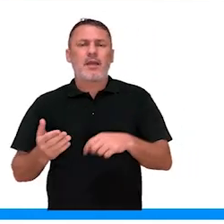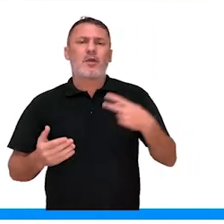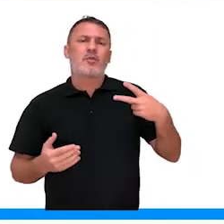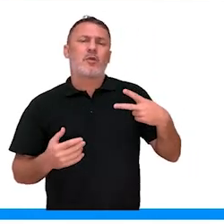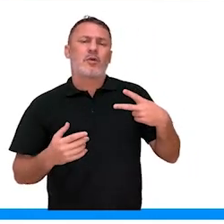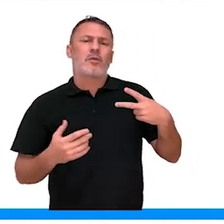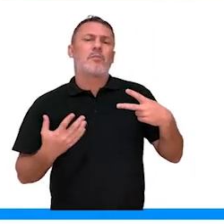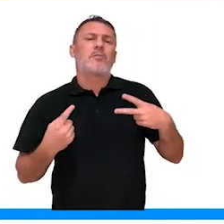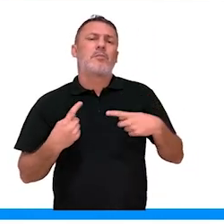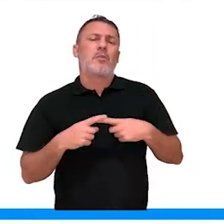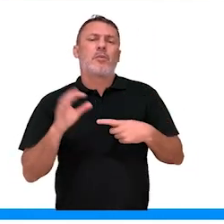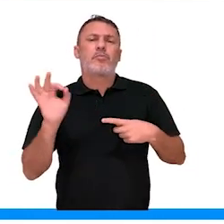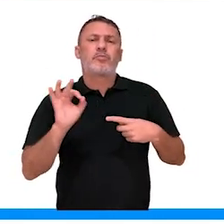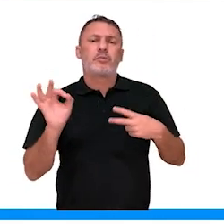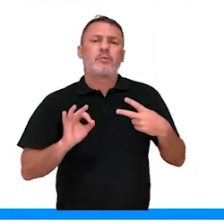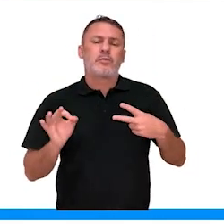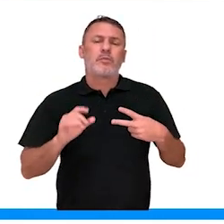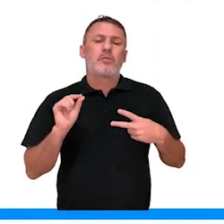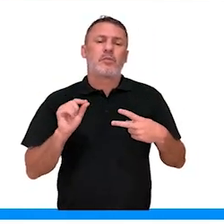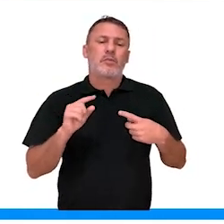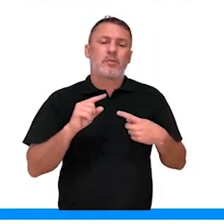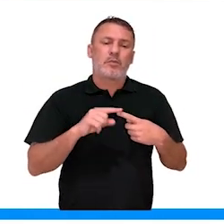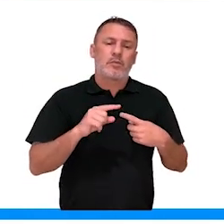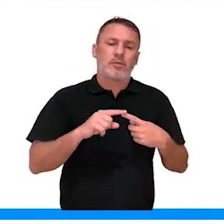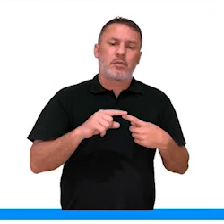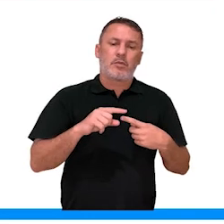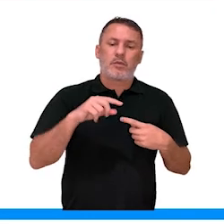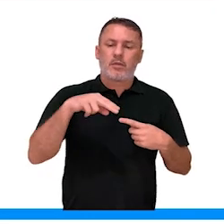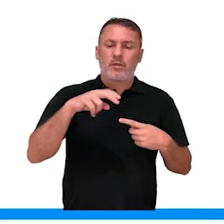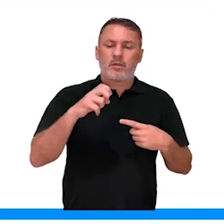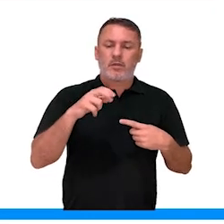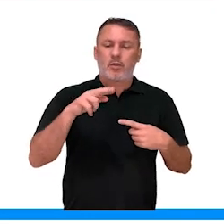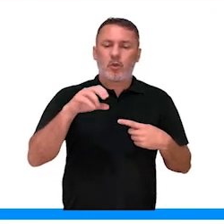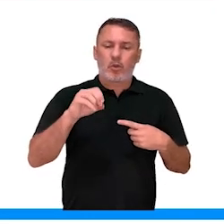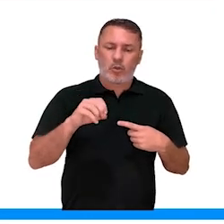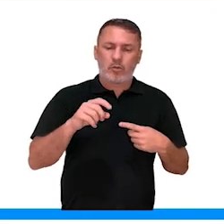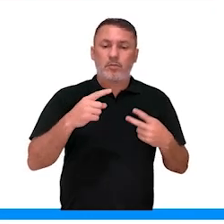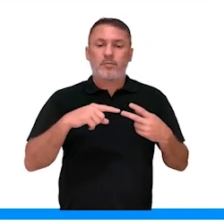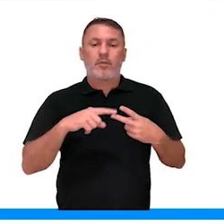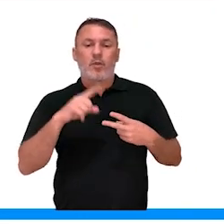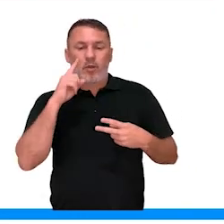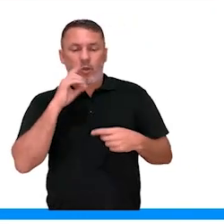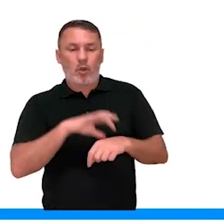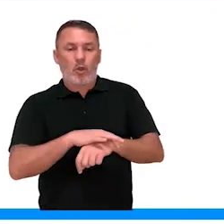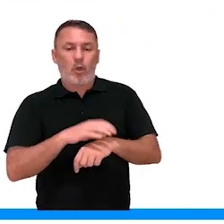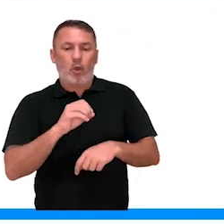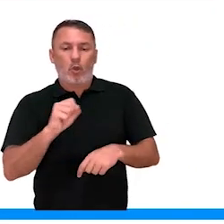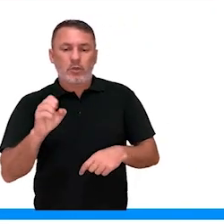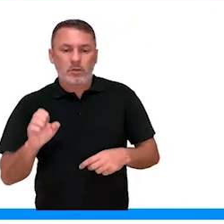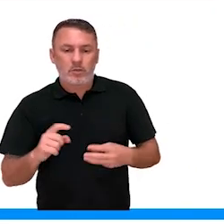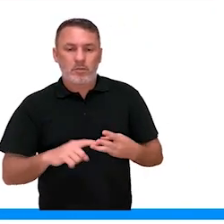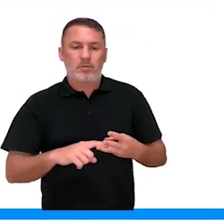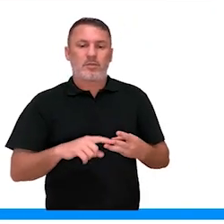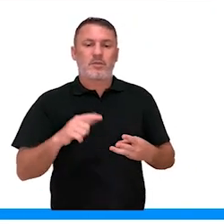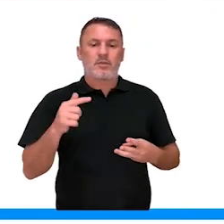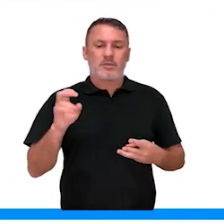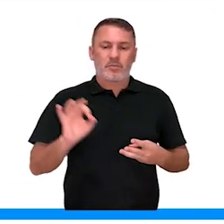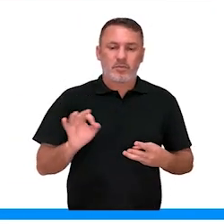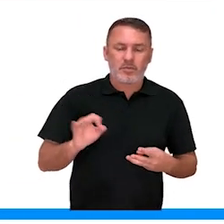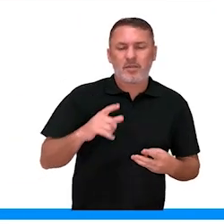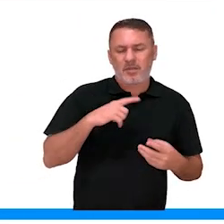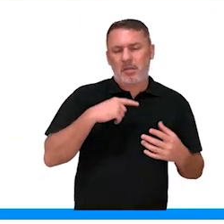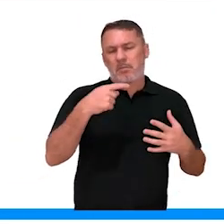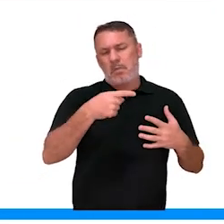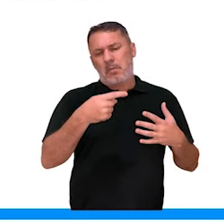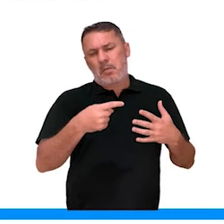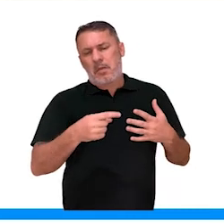branca? São formados por corpos de neurônios ou por axônios. Medula óssea, 75%. E